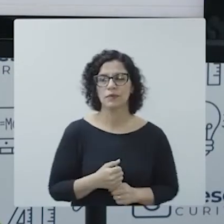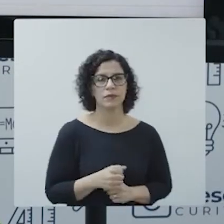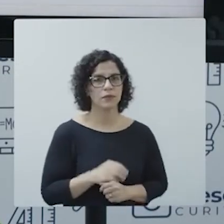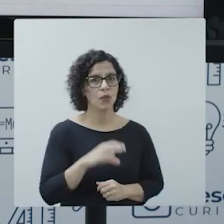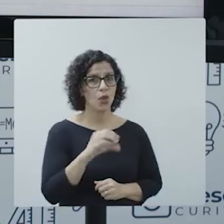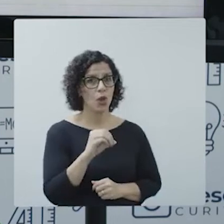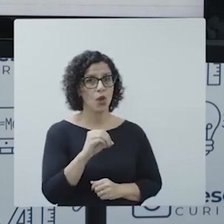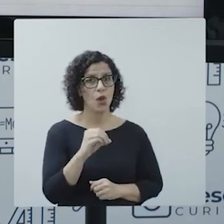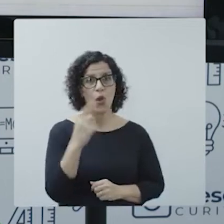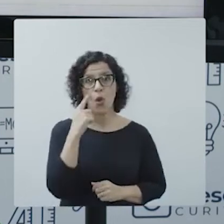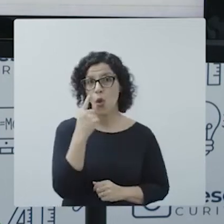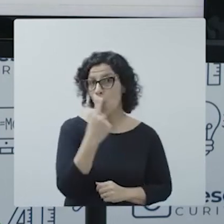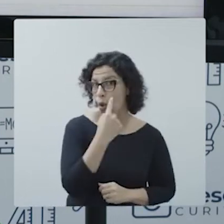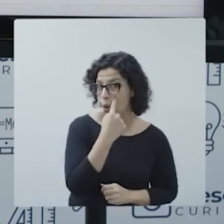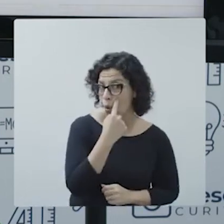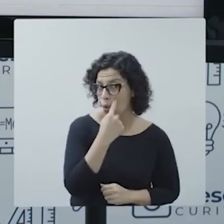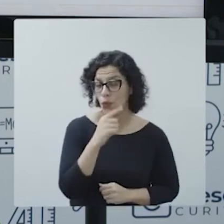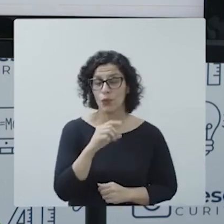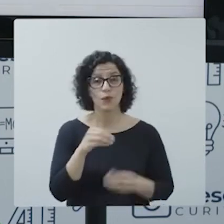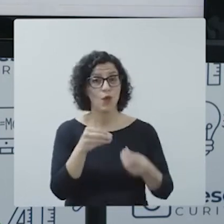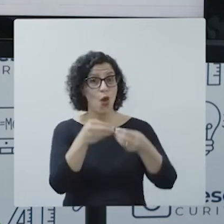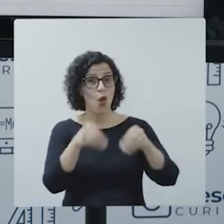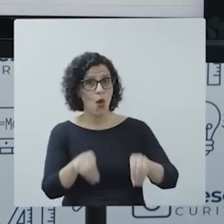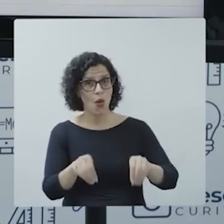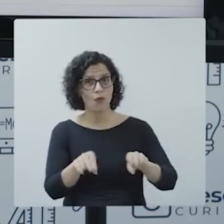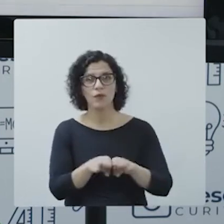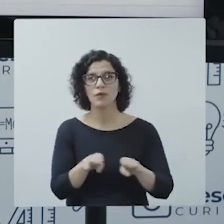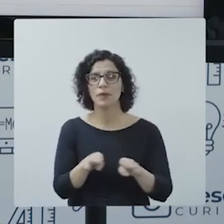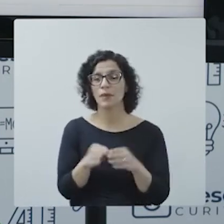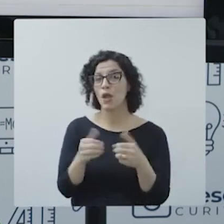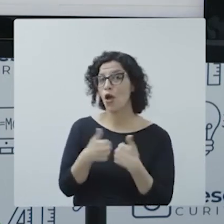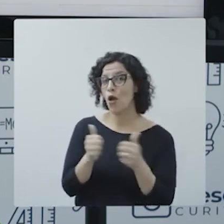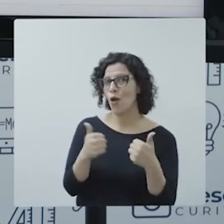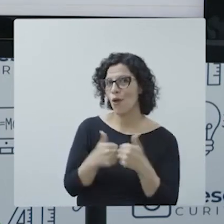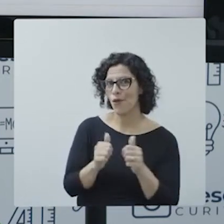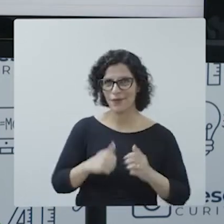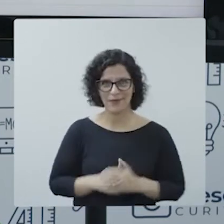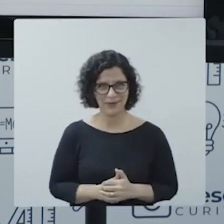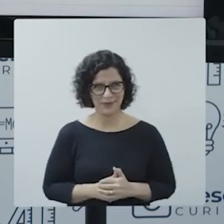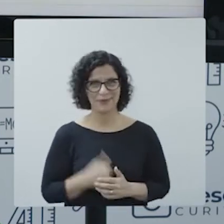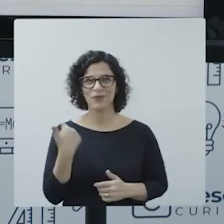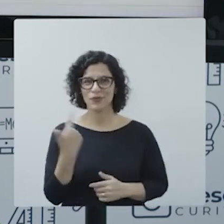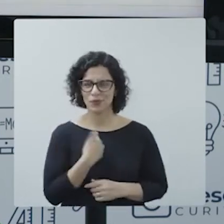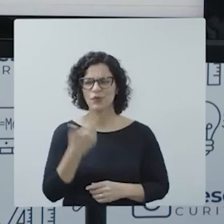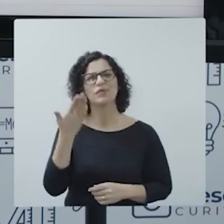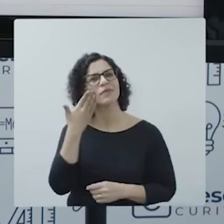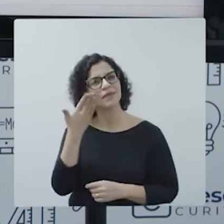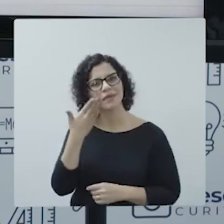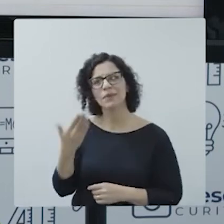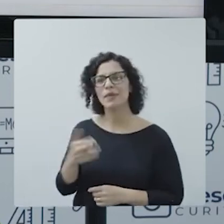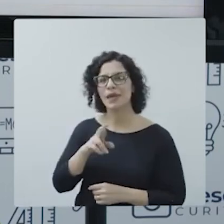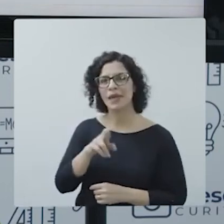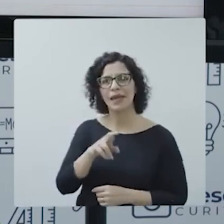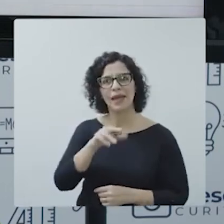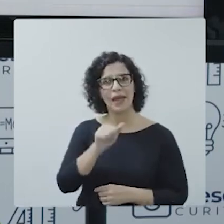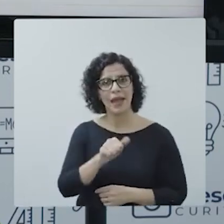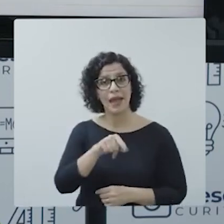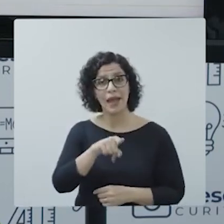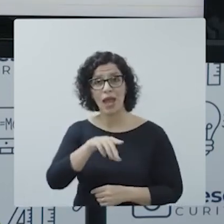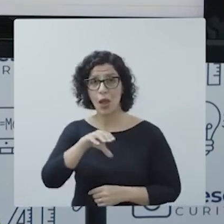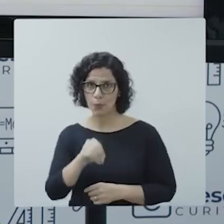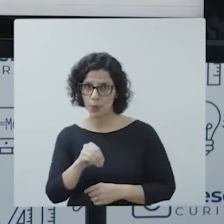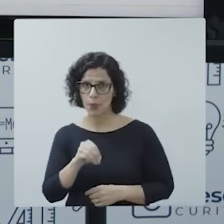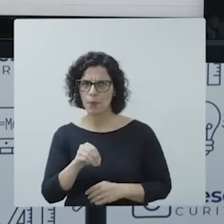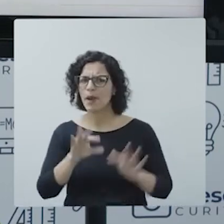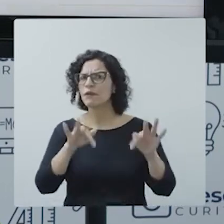O de olho, de ovo, de ônibus. Então, nós já temos aqui. Ra, po.